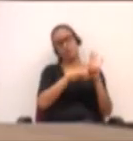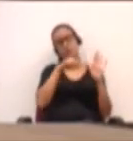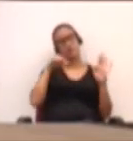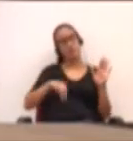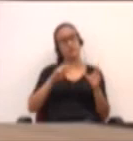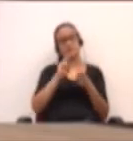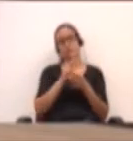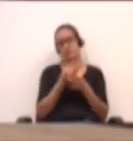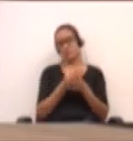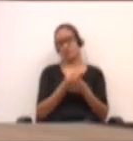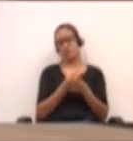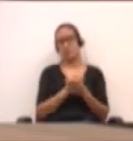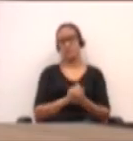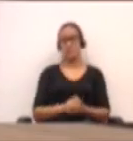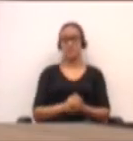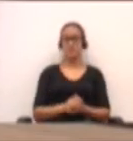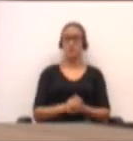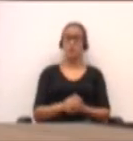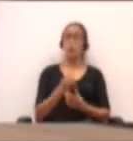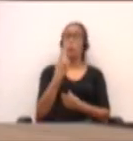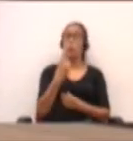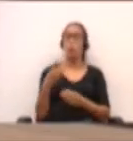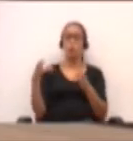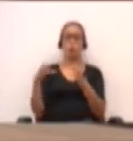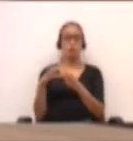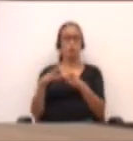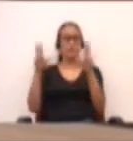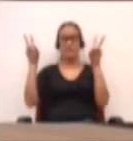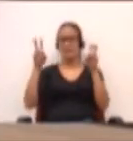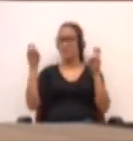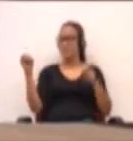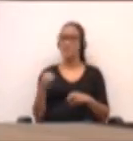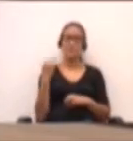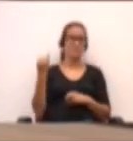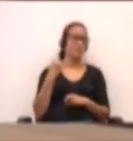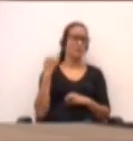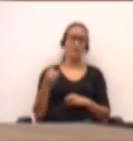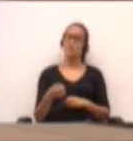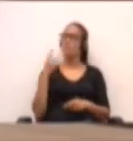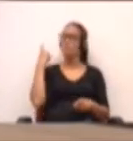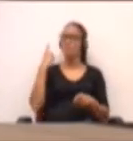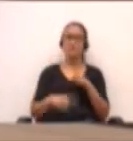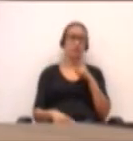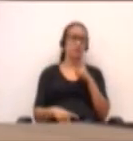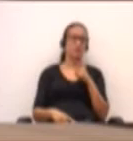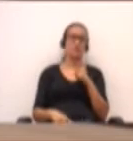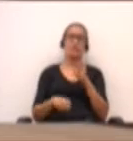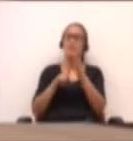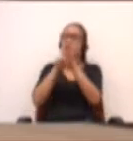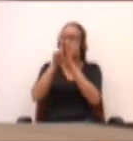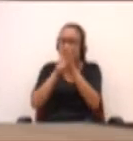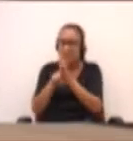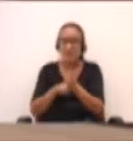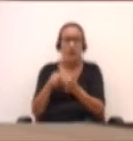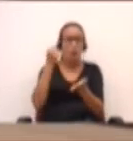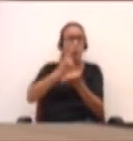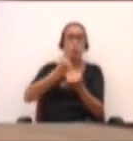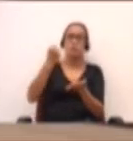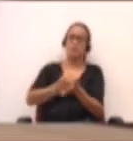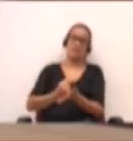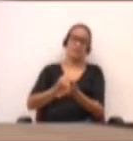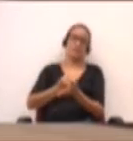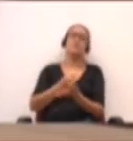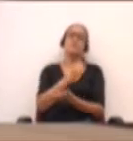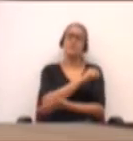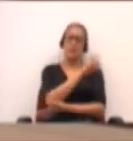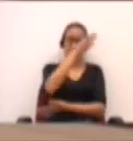Regimento Interno. Uma comissão de assuntos relevantes não pode investigar contratos do Executivo. O mecanismo